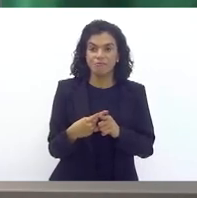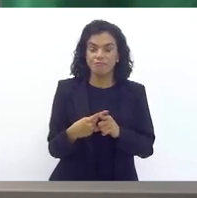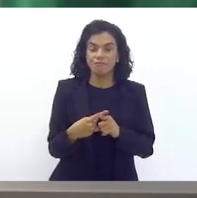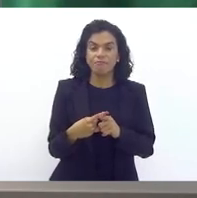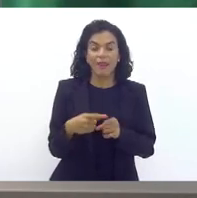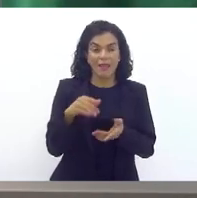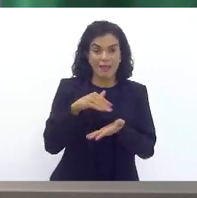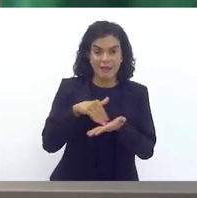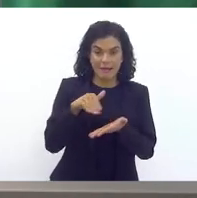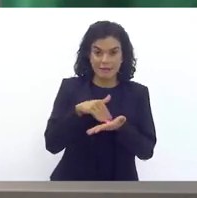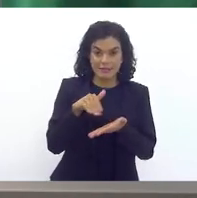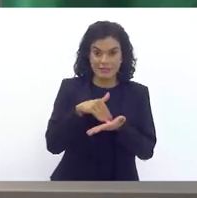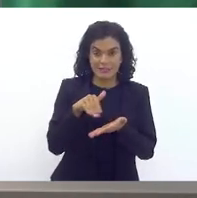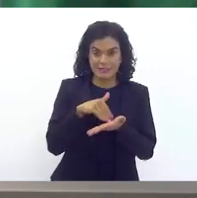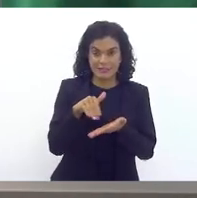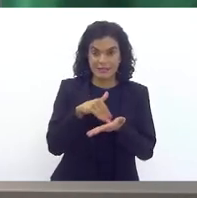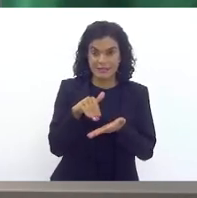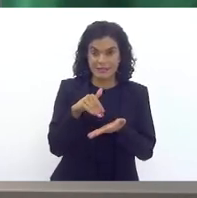a Secretaria